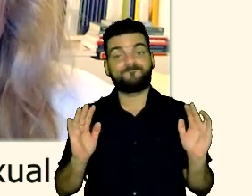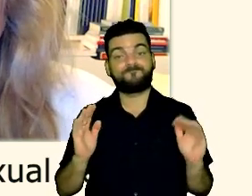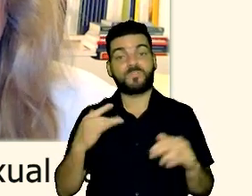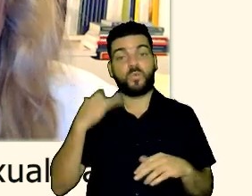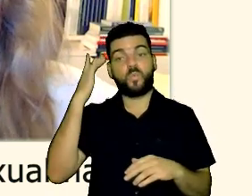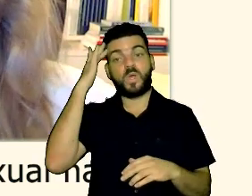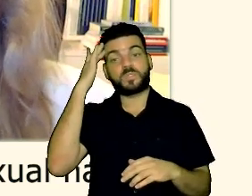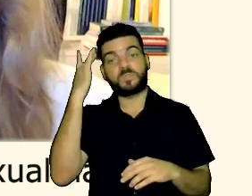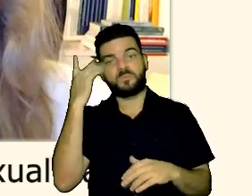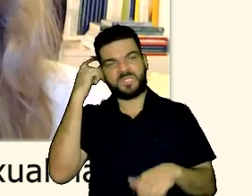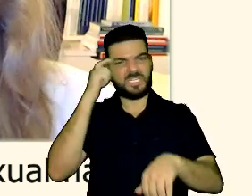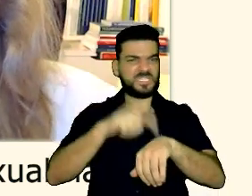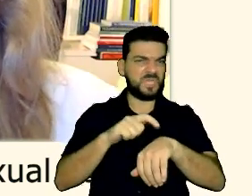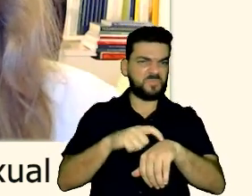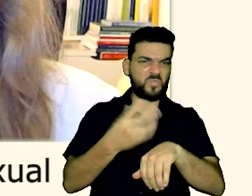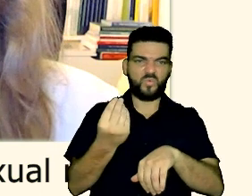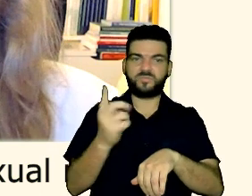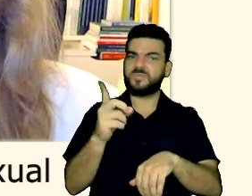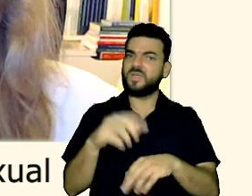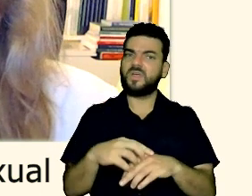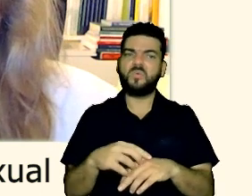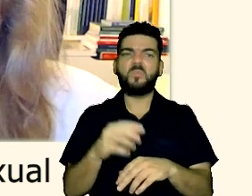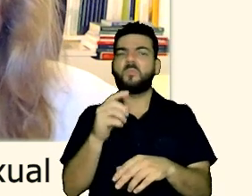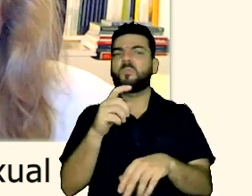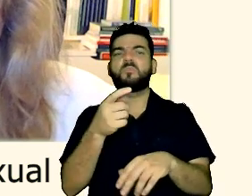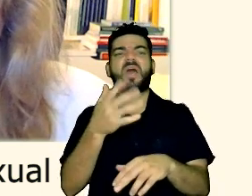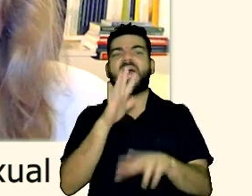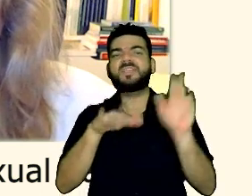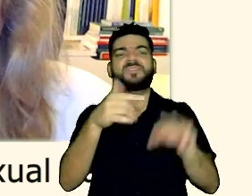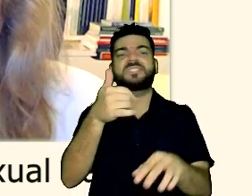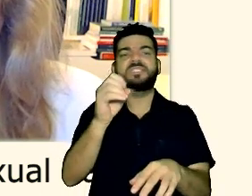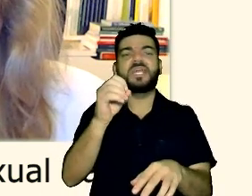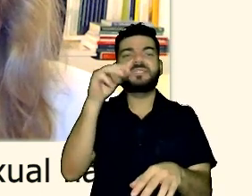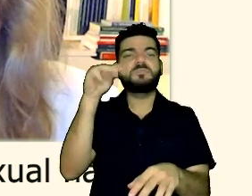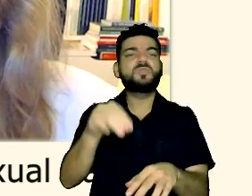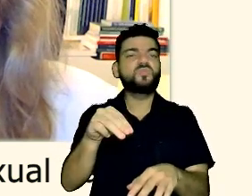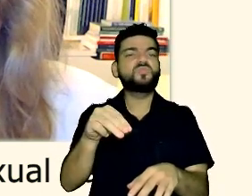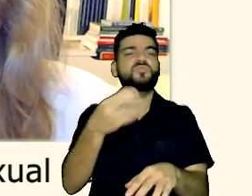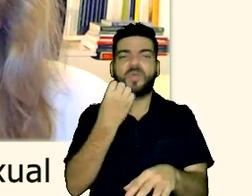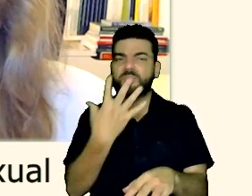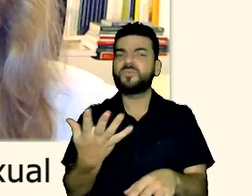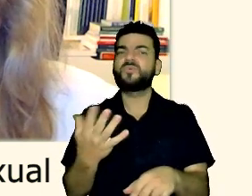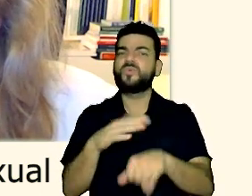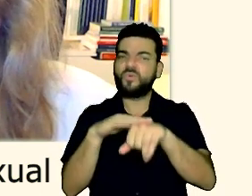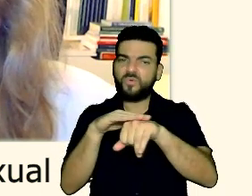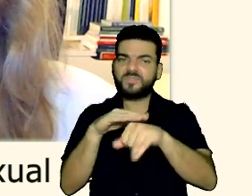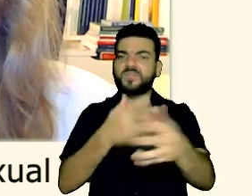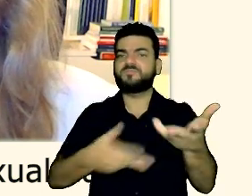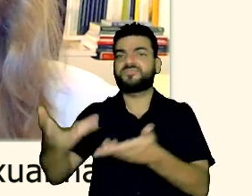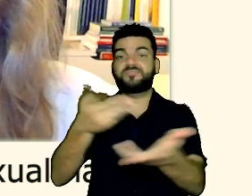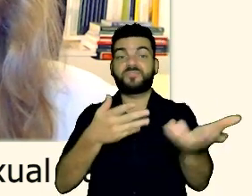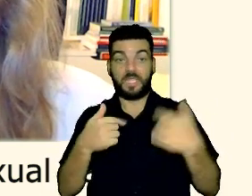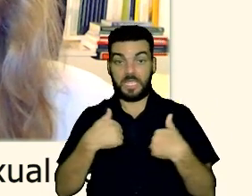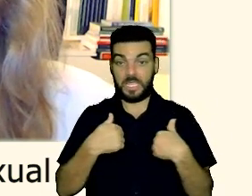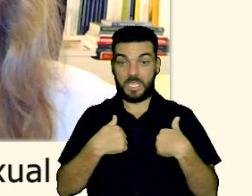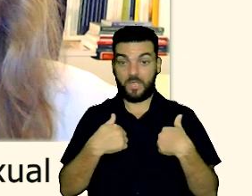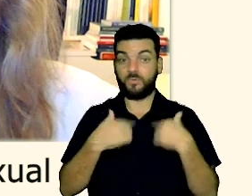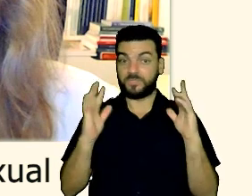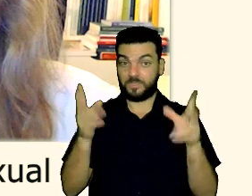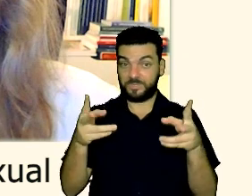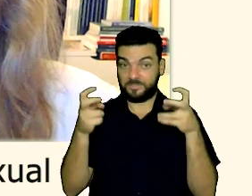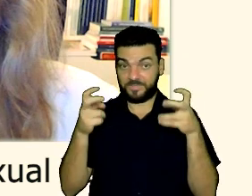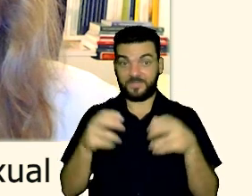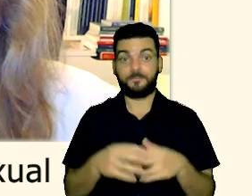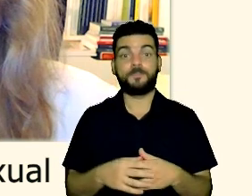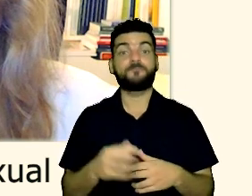né? Não, sem dúvida, a pressão é muito grande, né? Mas eu acho que, assim, não precisa ser muito tempo, 10 minutos